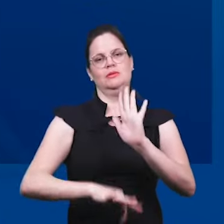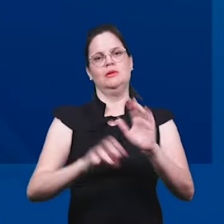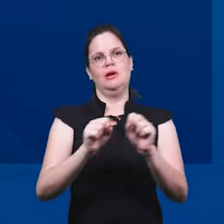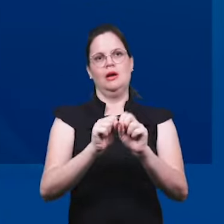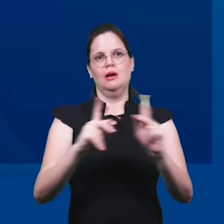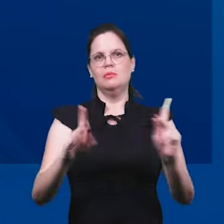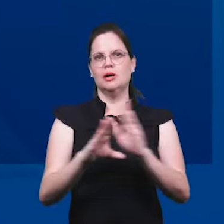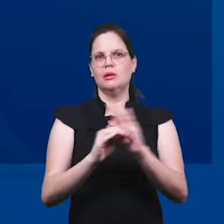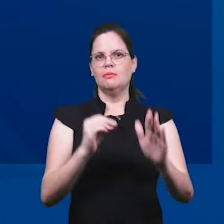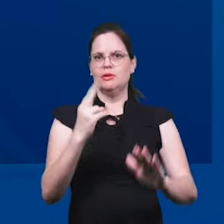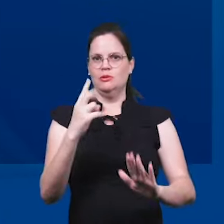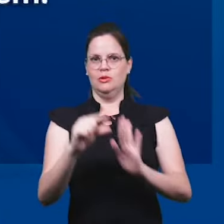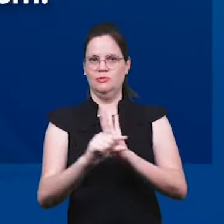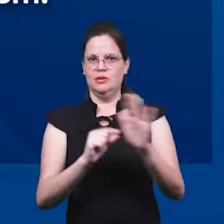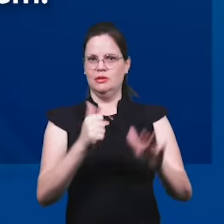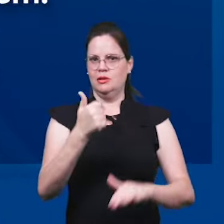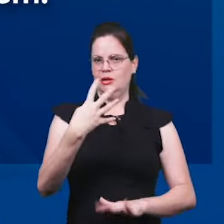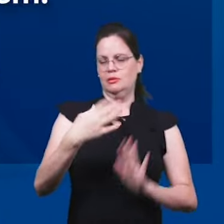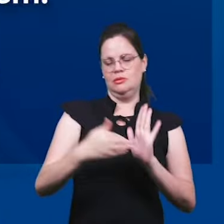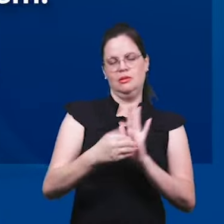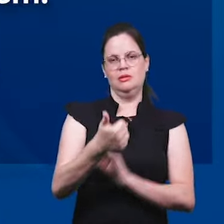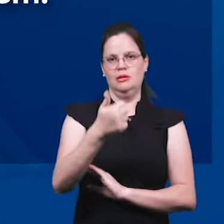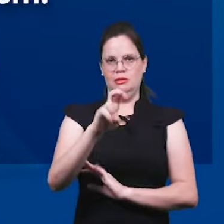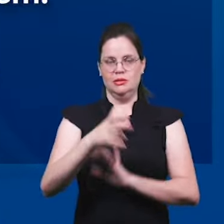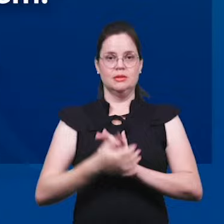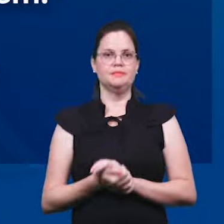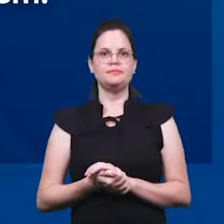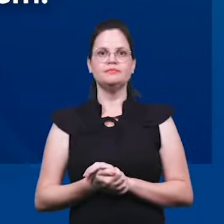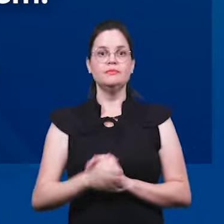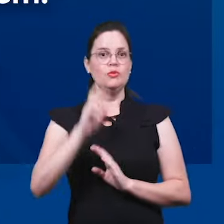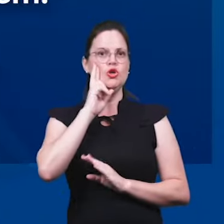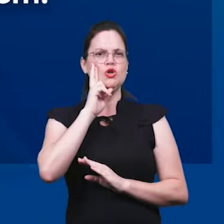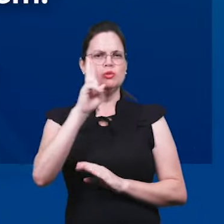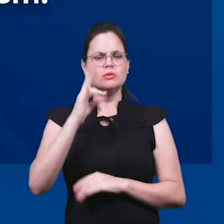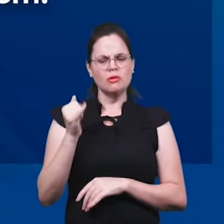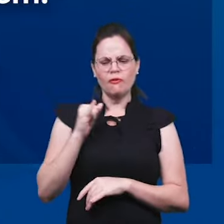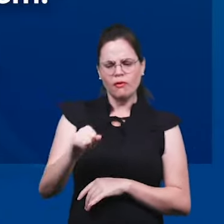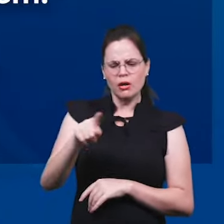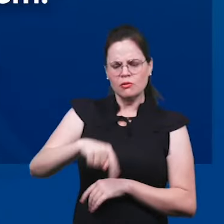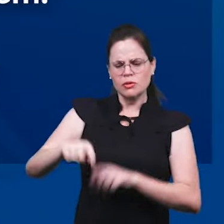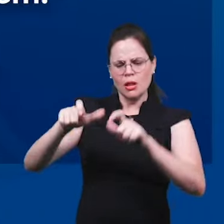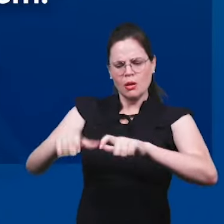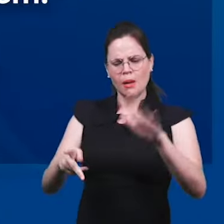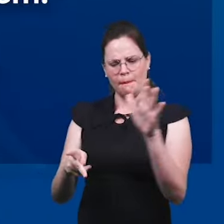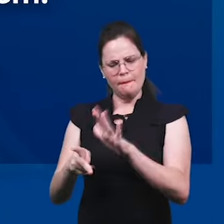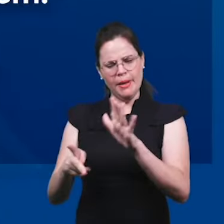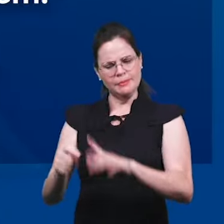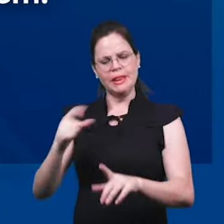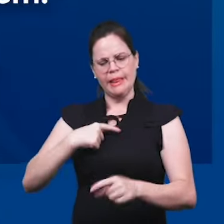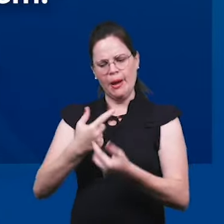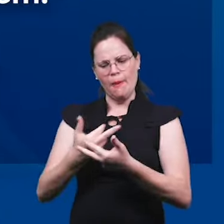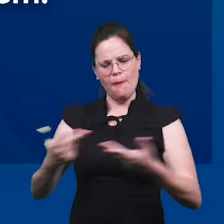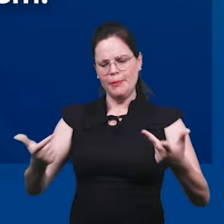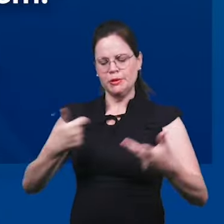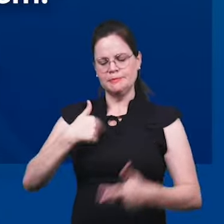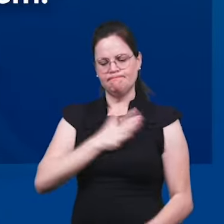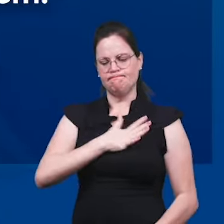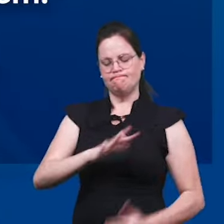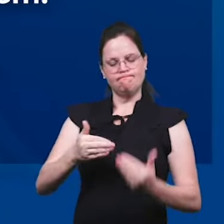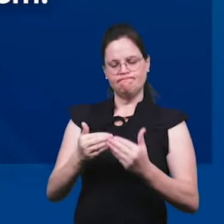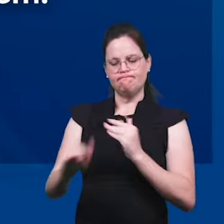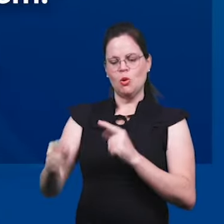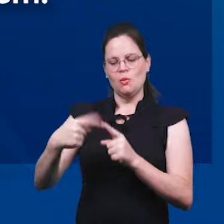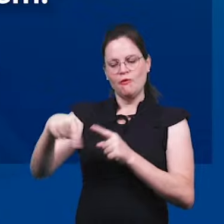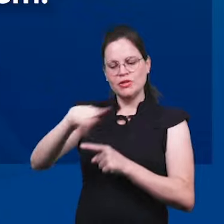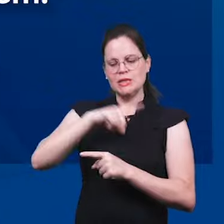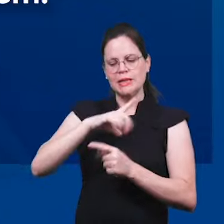versículo 14 e 15, que diz assim, mas umas poucas coisas tenho contra ti, porque tens lá os que seguem a doutrina